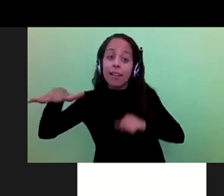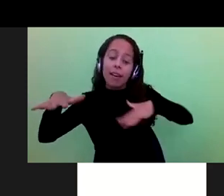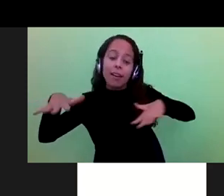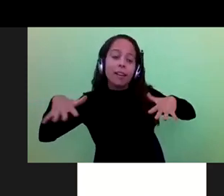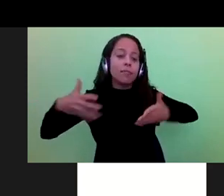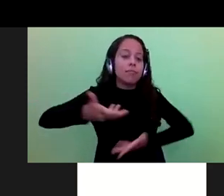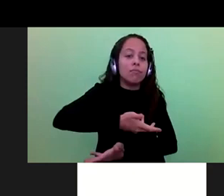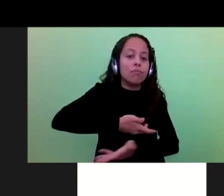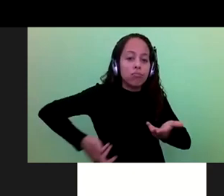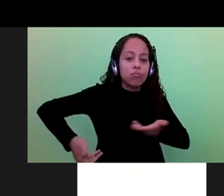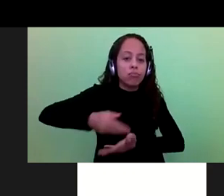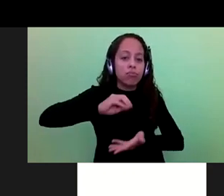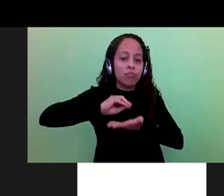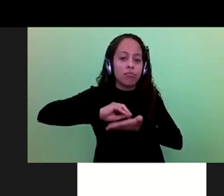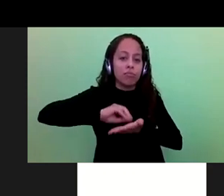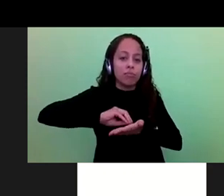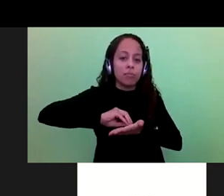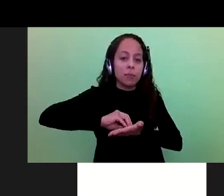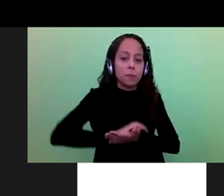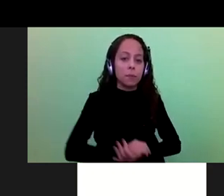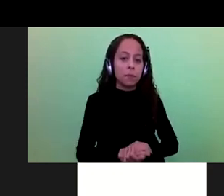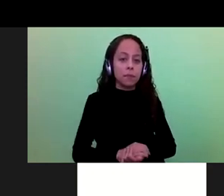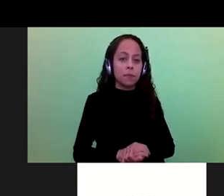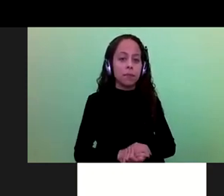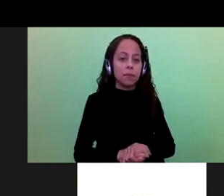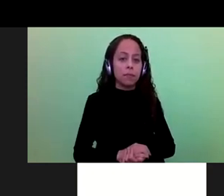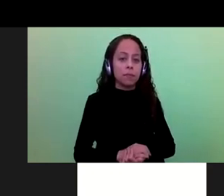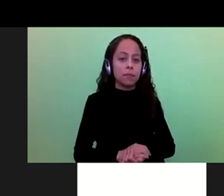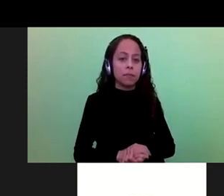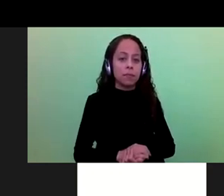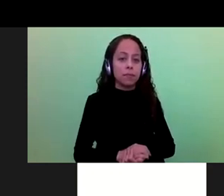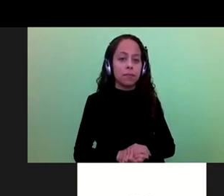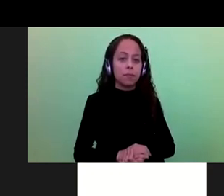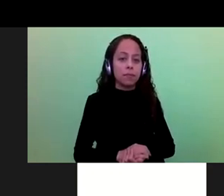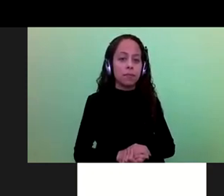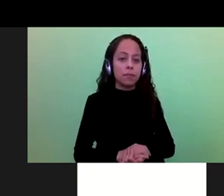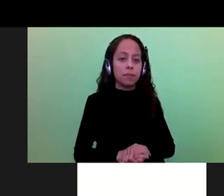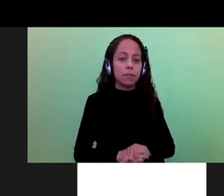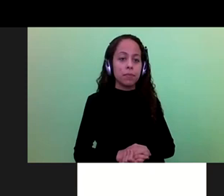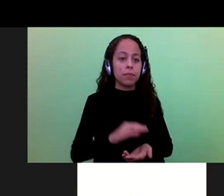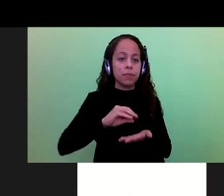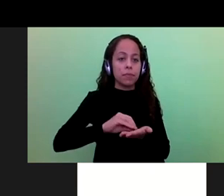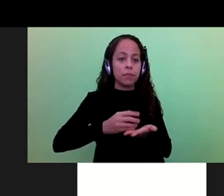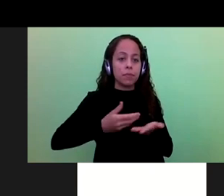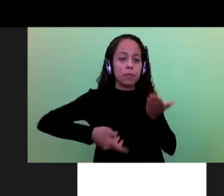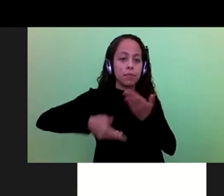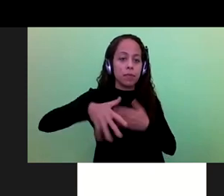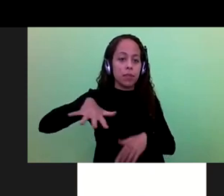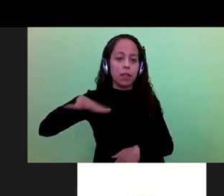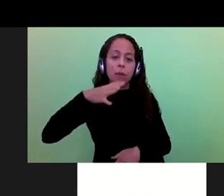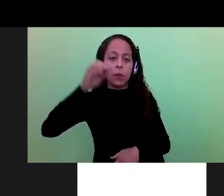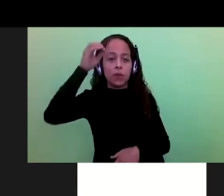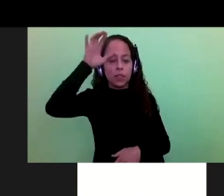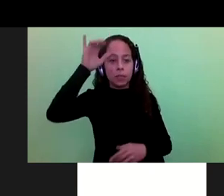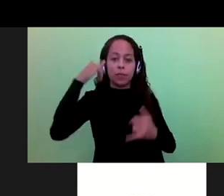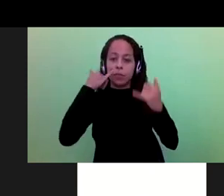temos momentos de interlocução entre as áreas de conhecimento. E aí, por que, que eu